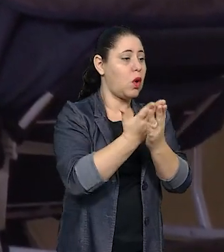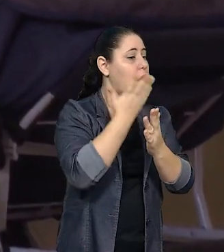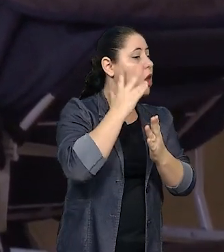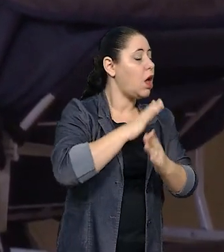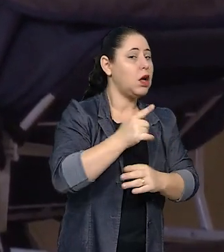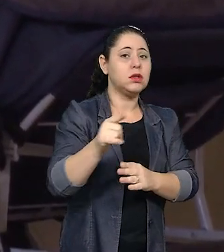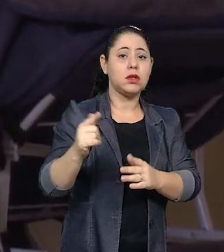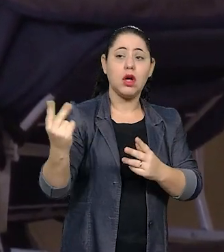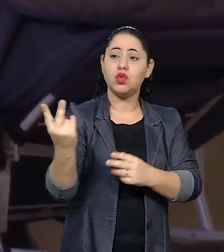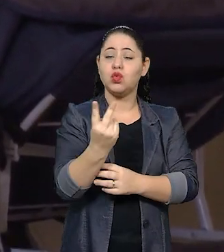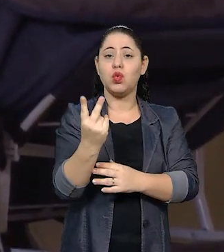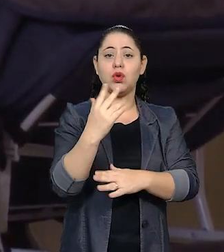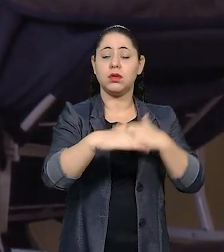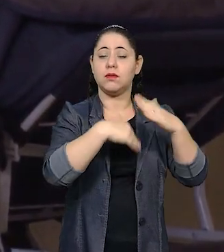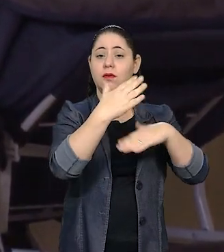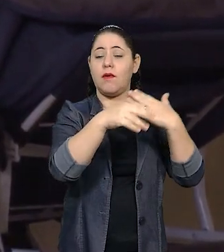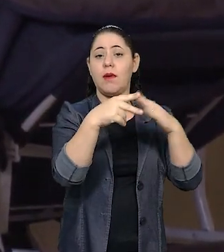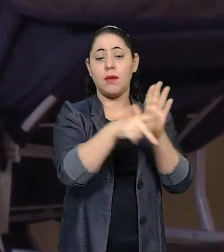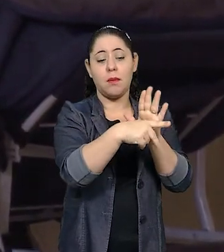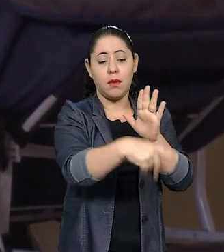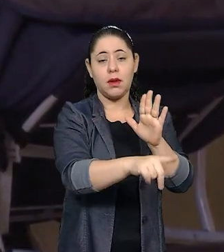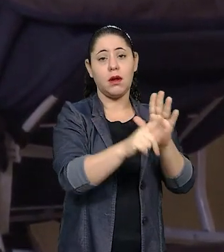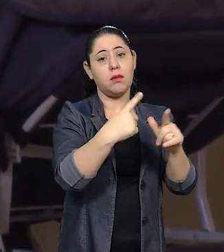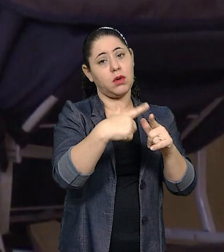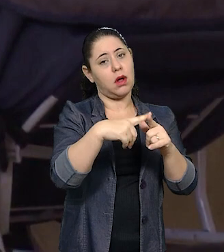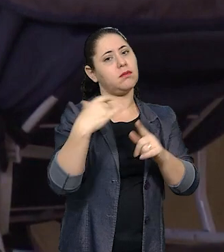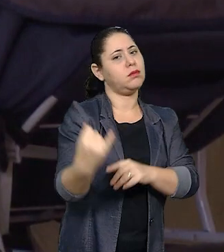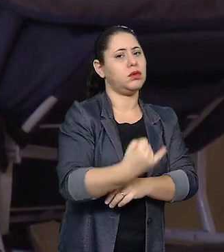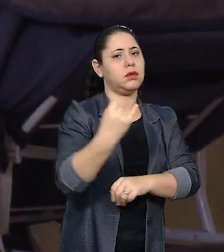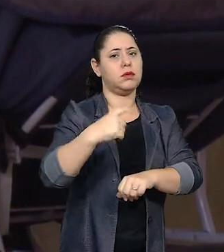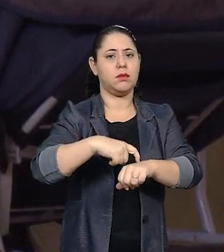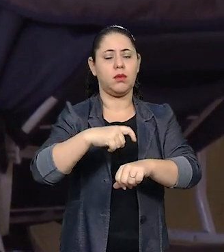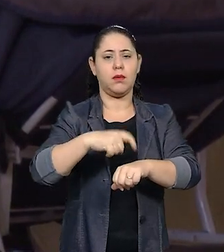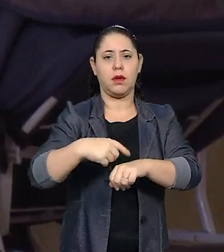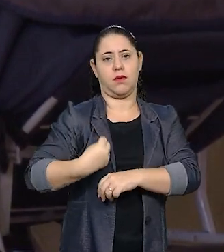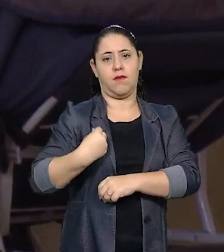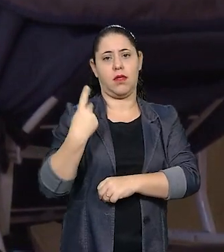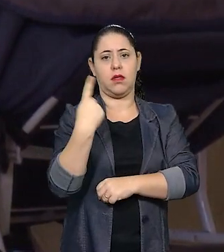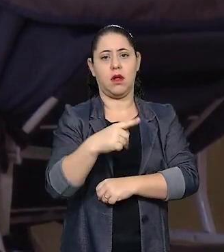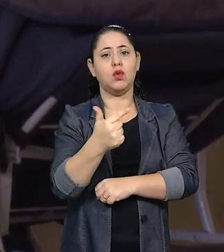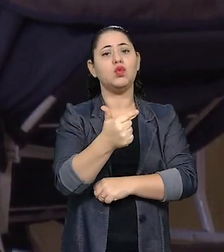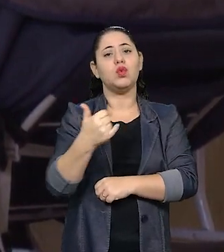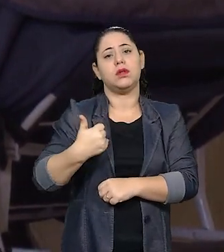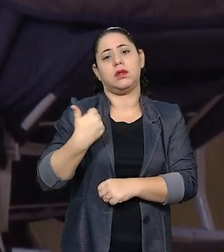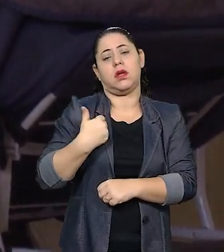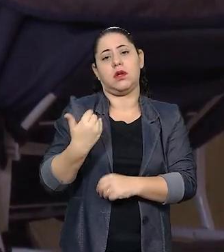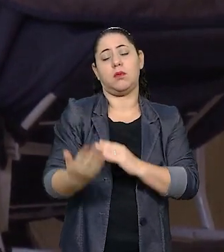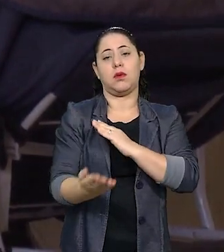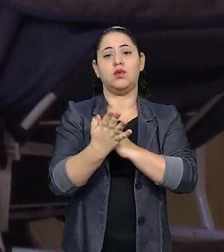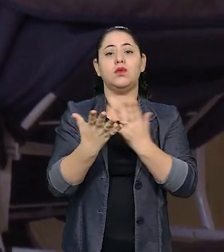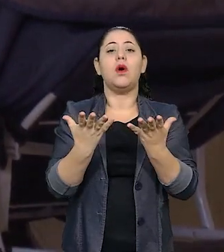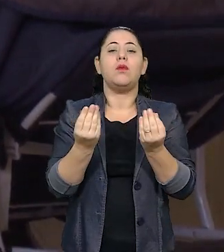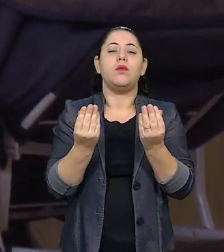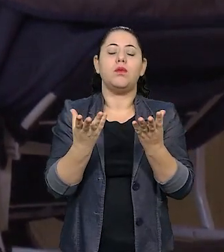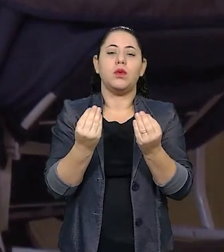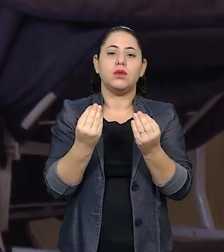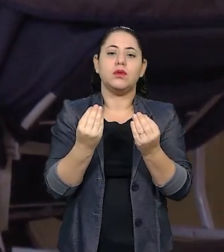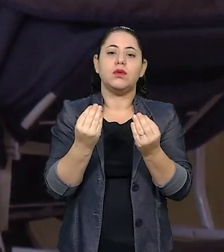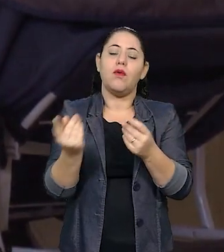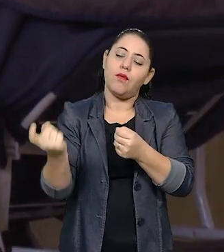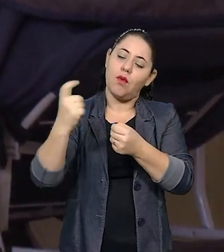melhor para as nossas filhas, né? E no caso a minha está na escola e eu precisaria muito de uma creche para mim, por causa do